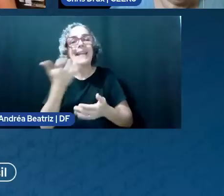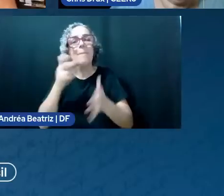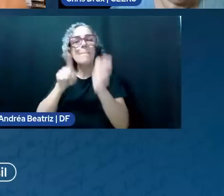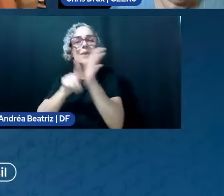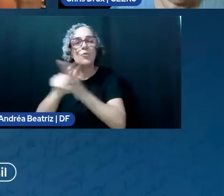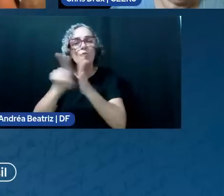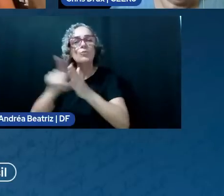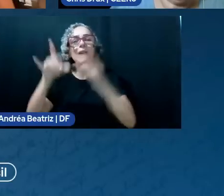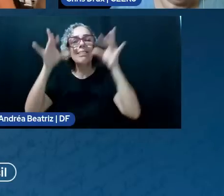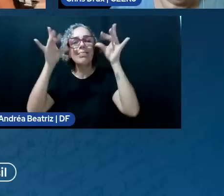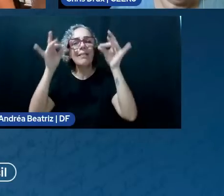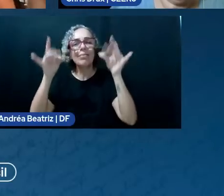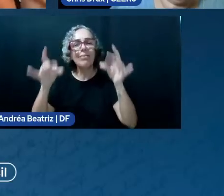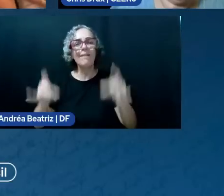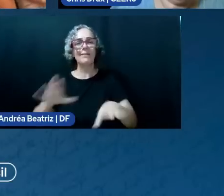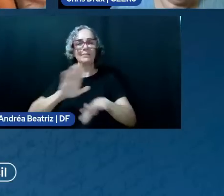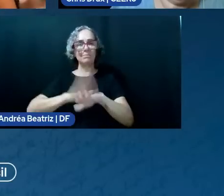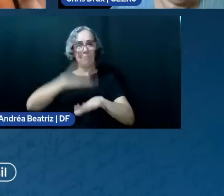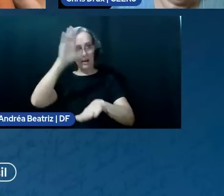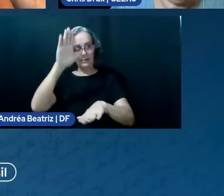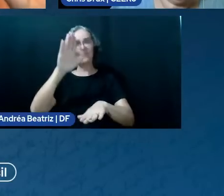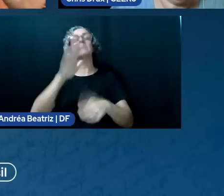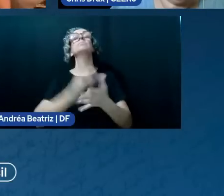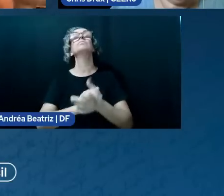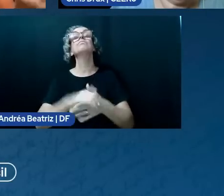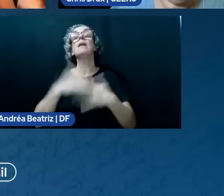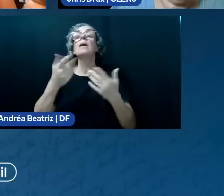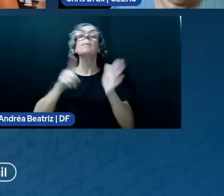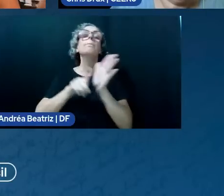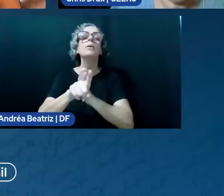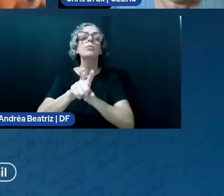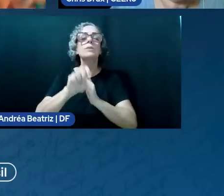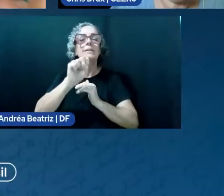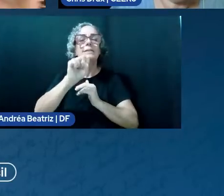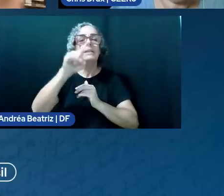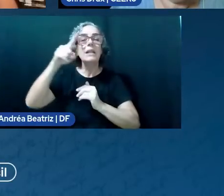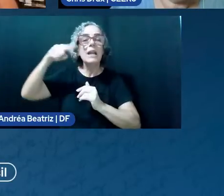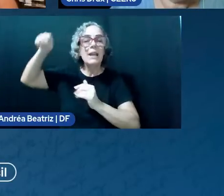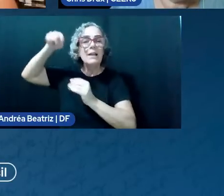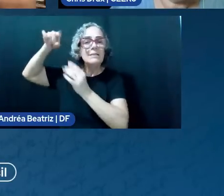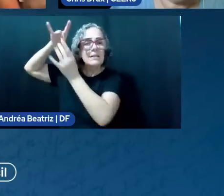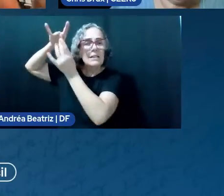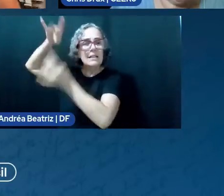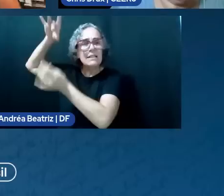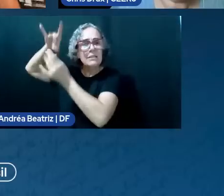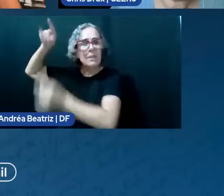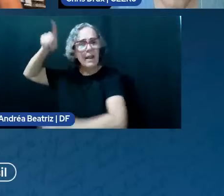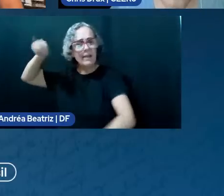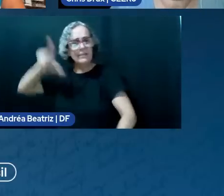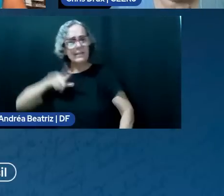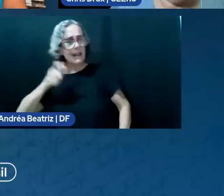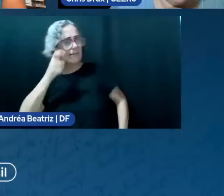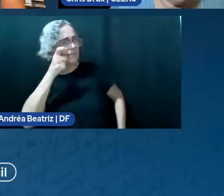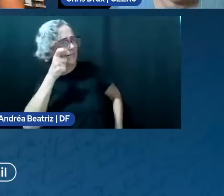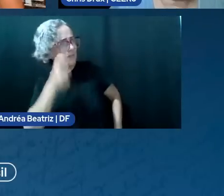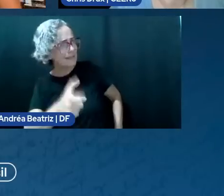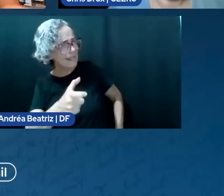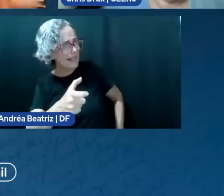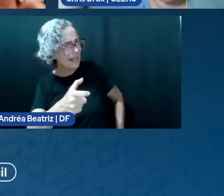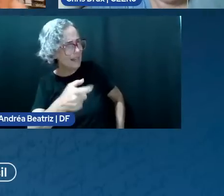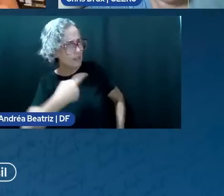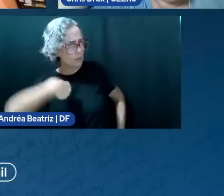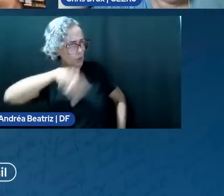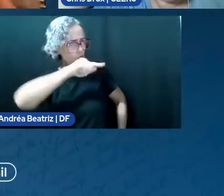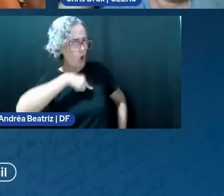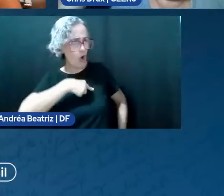relações, se os espíritos, eles se interessam pelos nossos